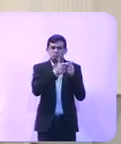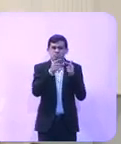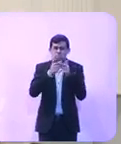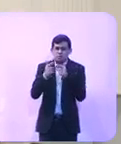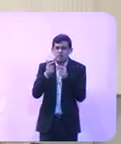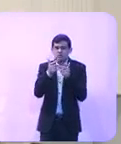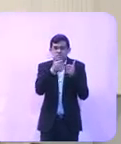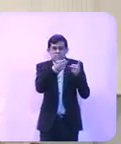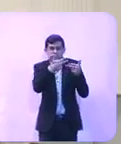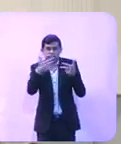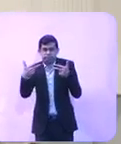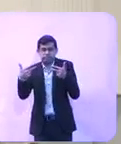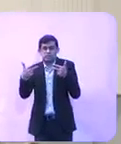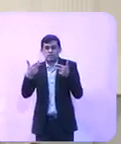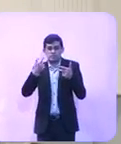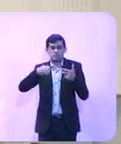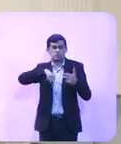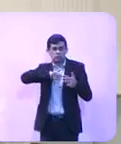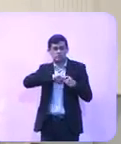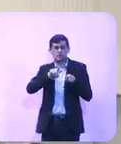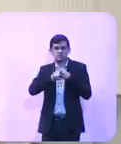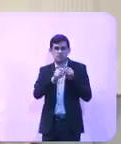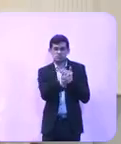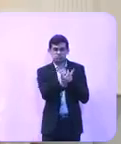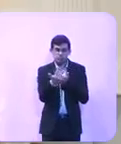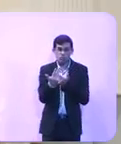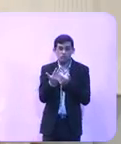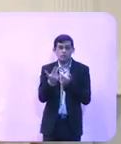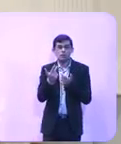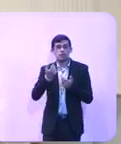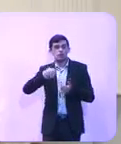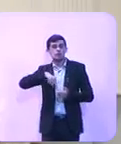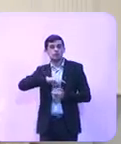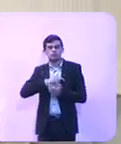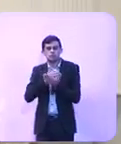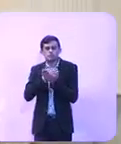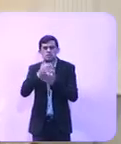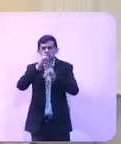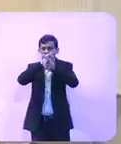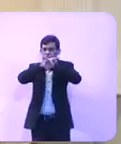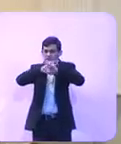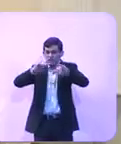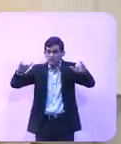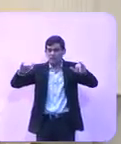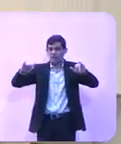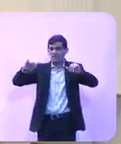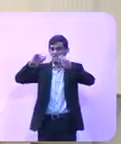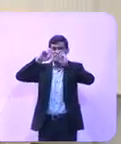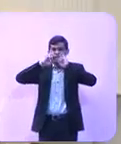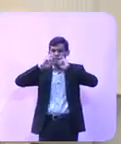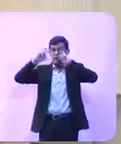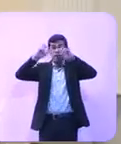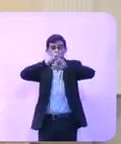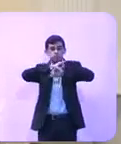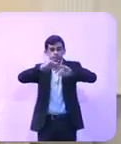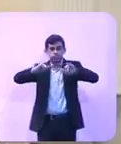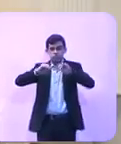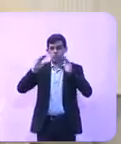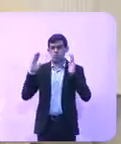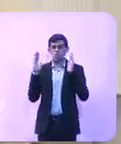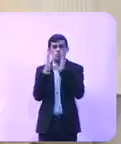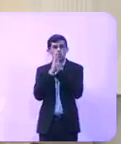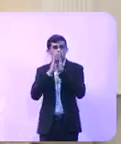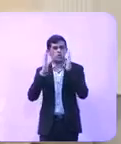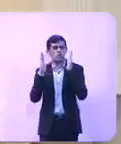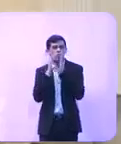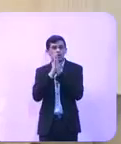fé que talvez eu e você estejamos vivendo. E quando nós declaramos em voz alta este tipo de